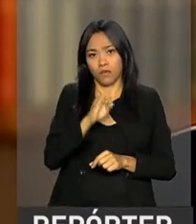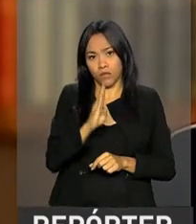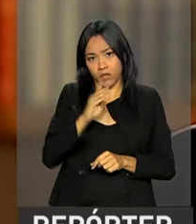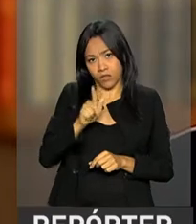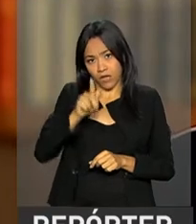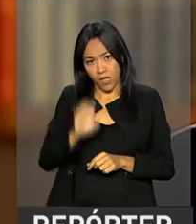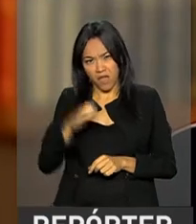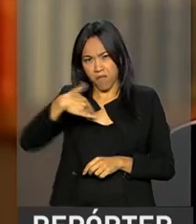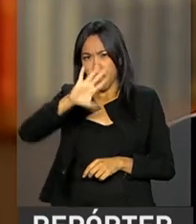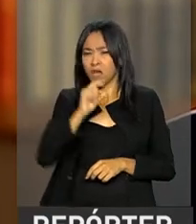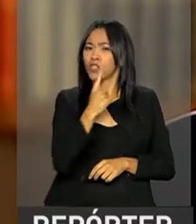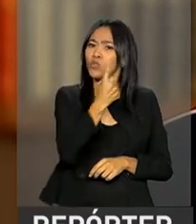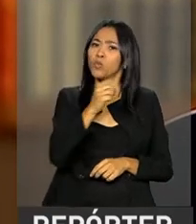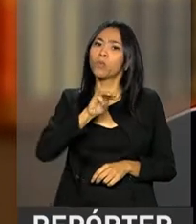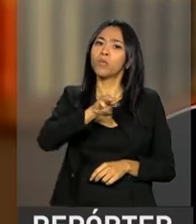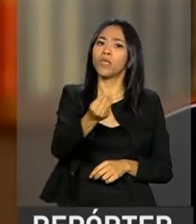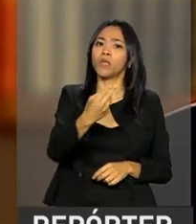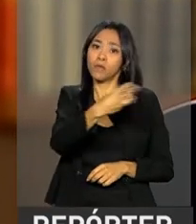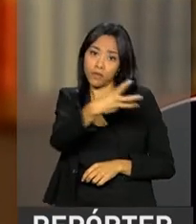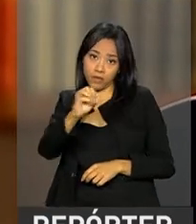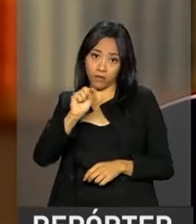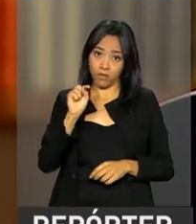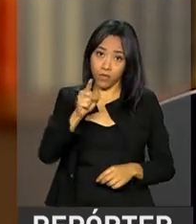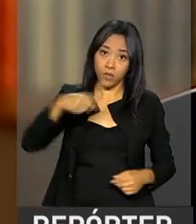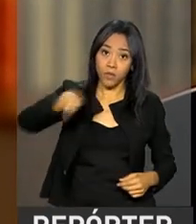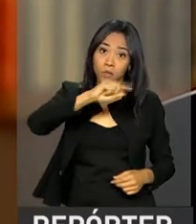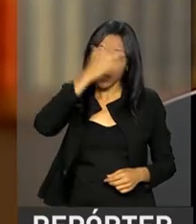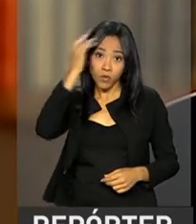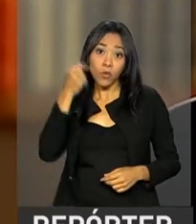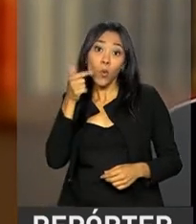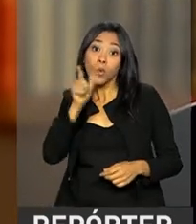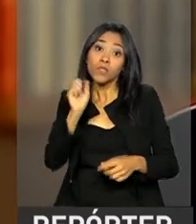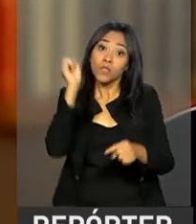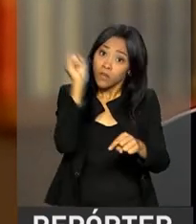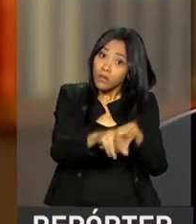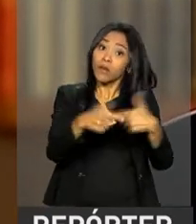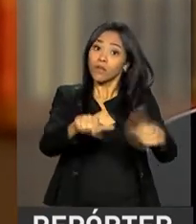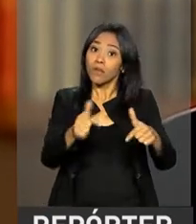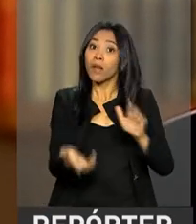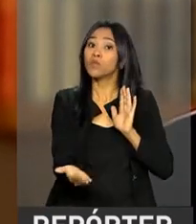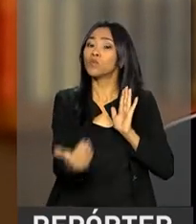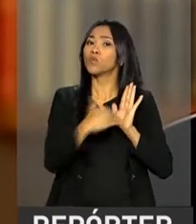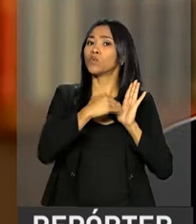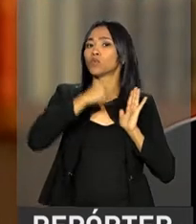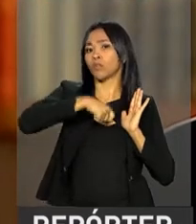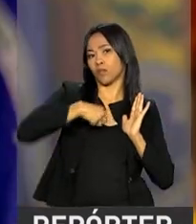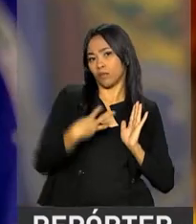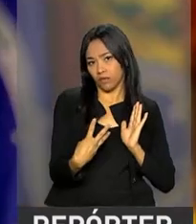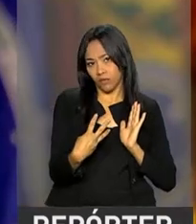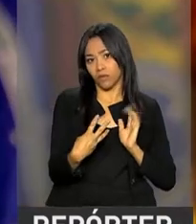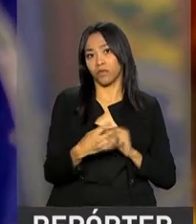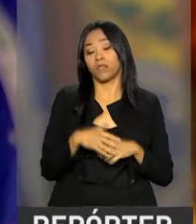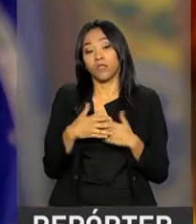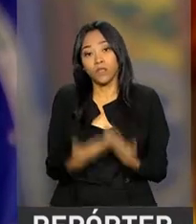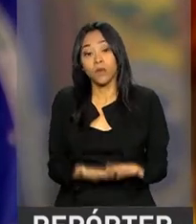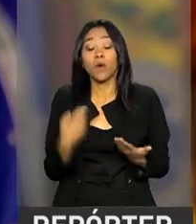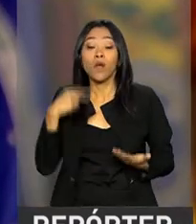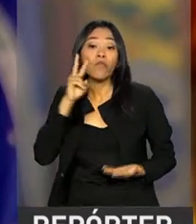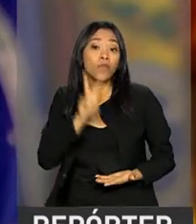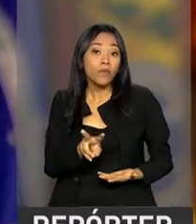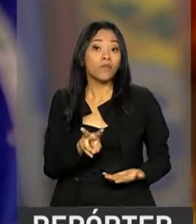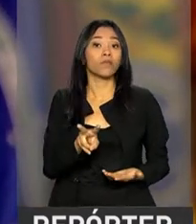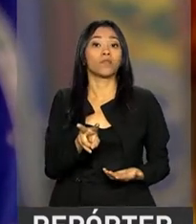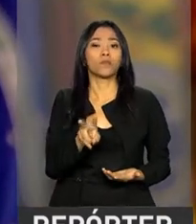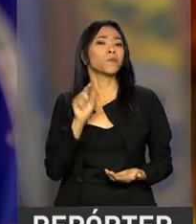milhão e trezentas mil pessoas entraram no mercado de trabalho no último trimestre vemos sem